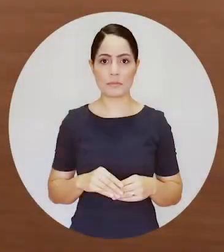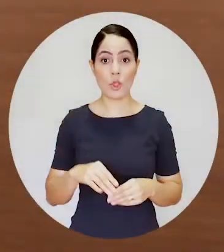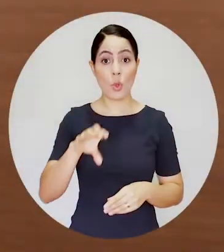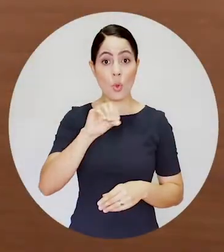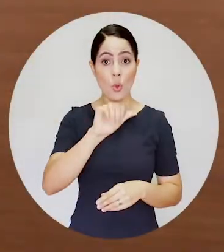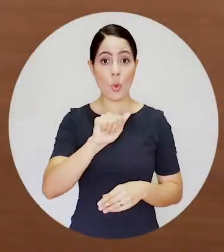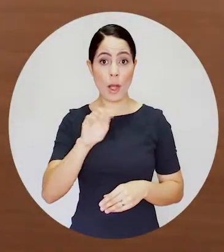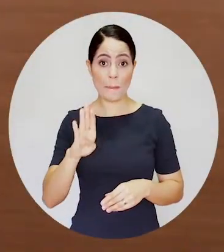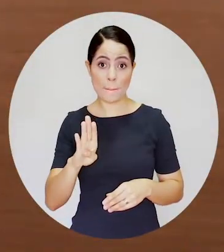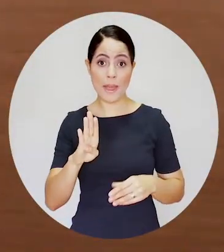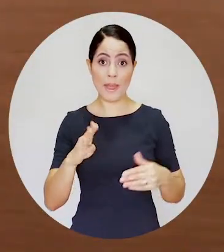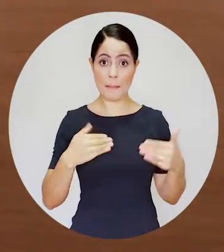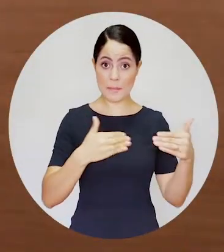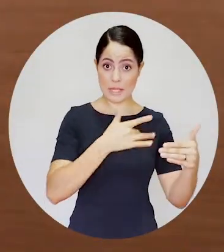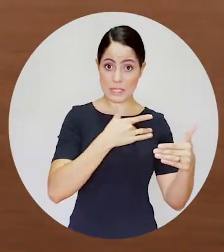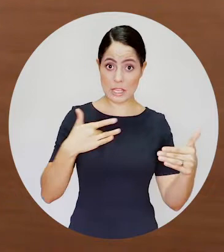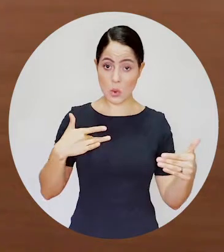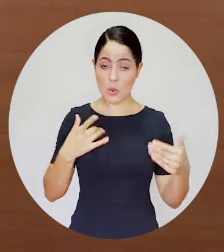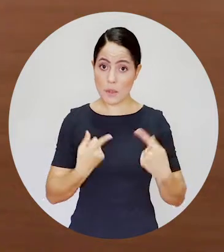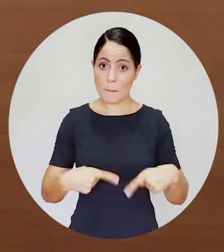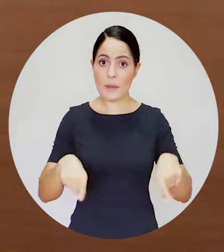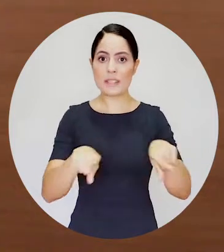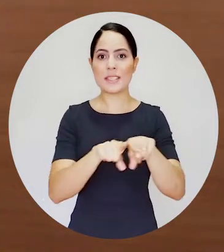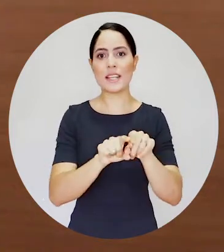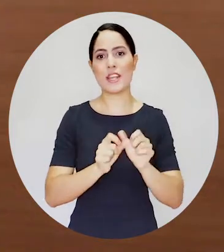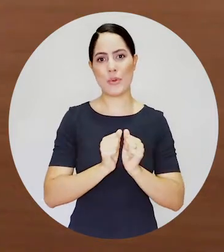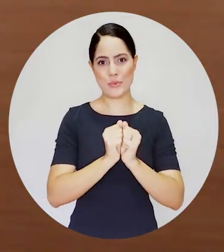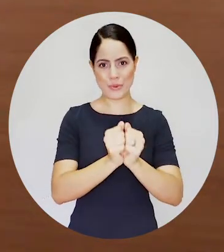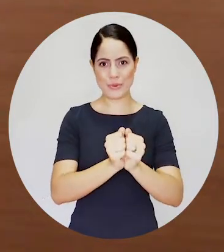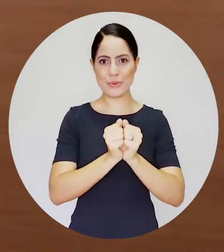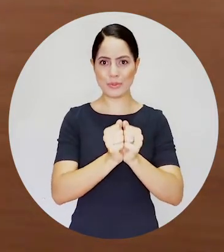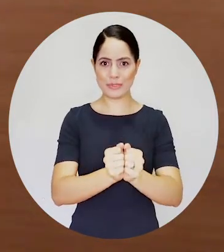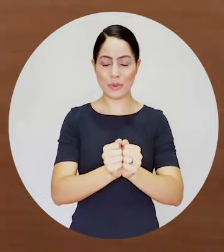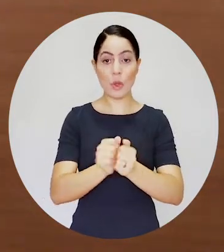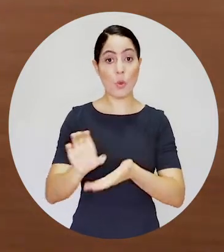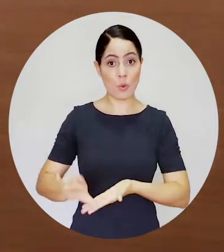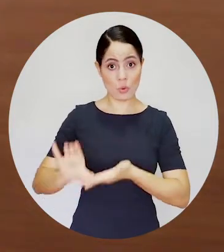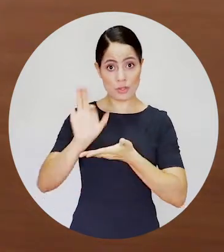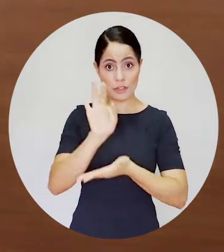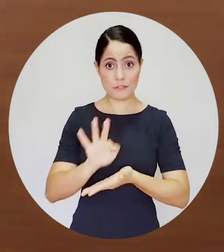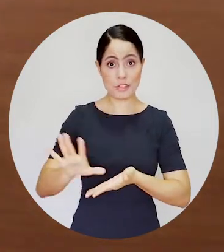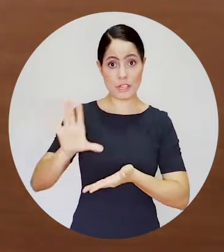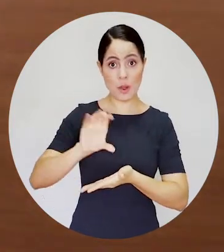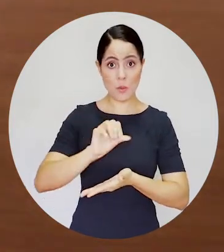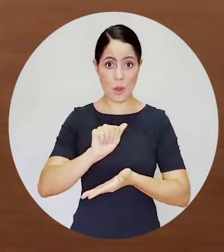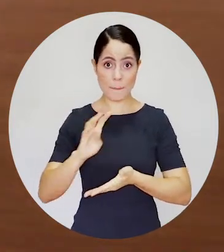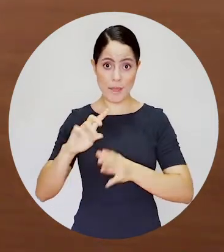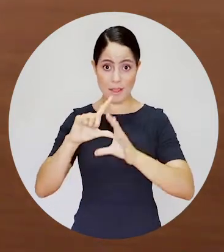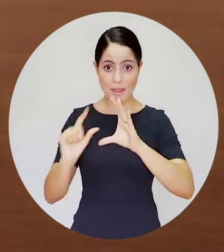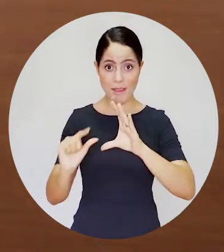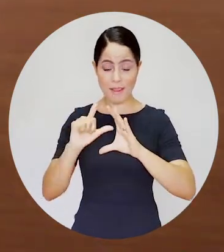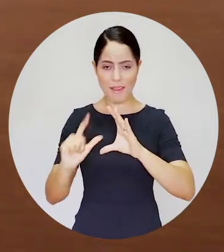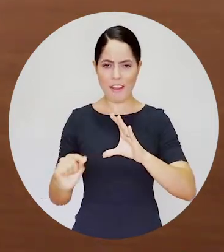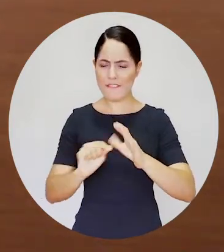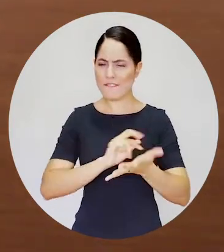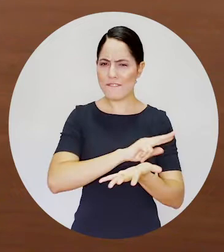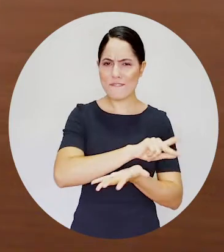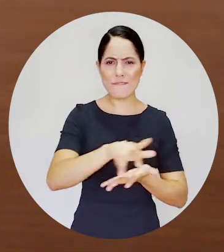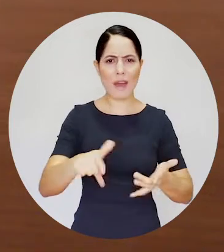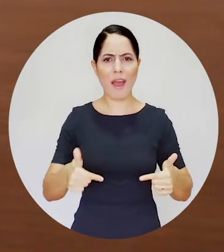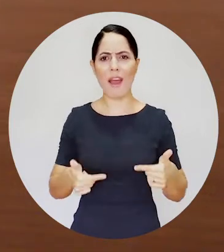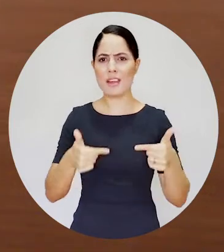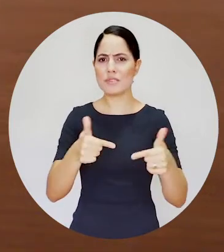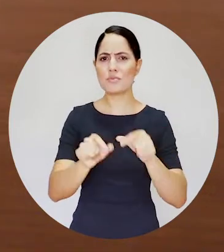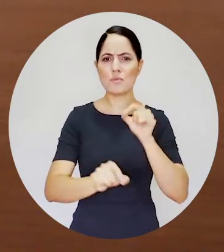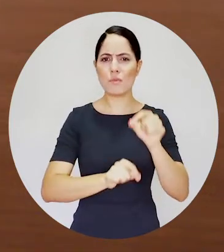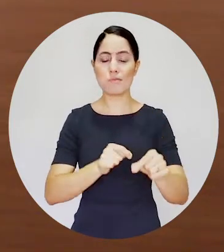Além de trabalhar em parceria com o Ministério da Saúde, o Conselho Federal tem tomado diversas medidas para proteger a